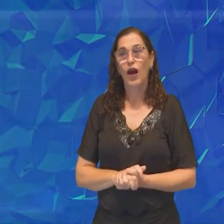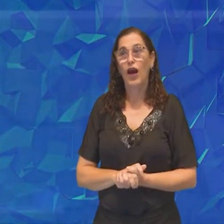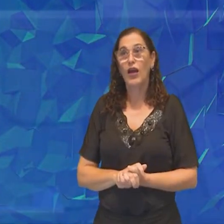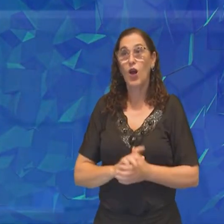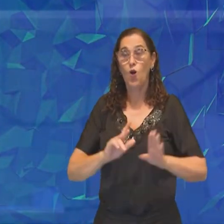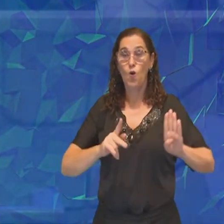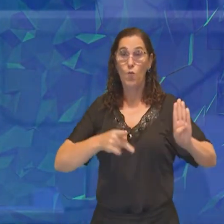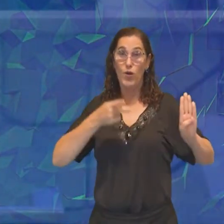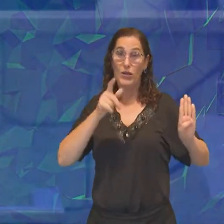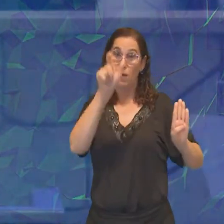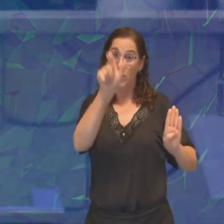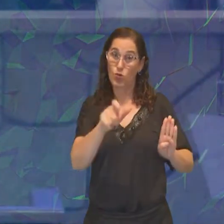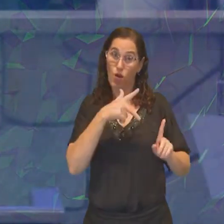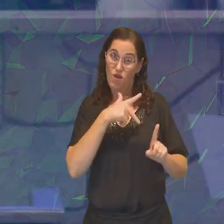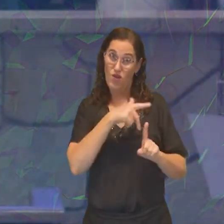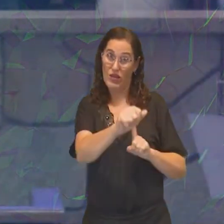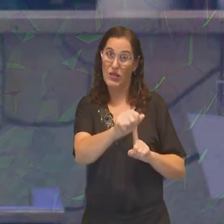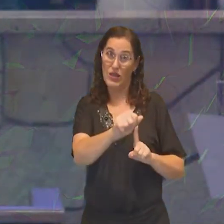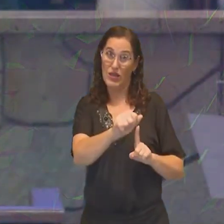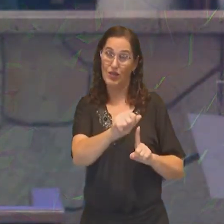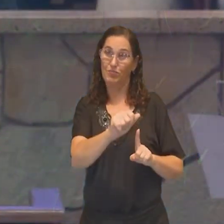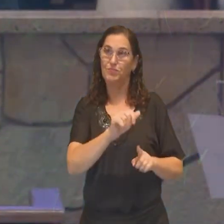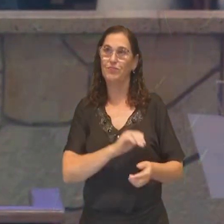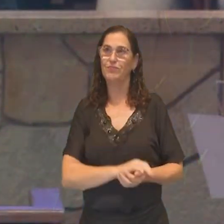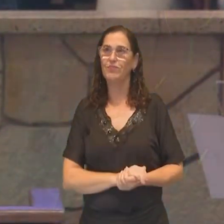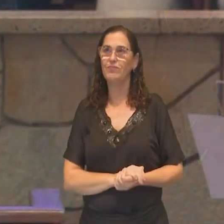ao vencedor: